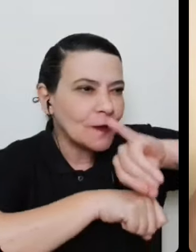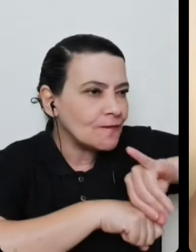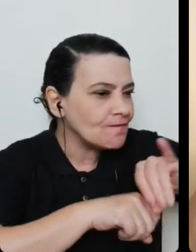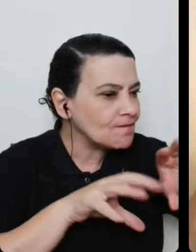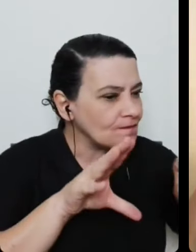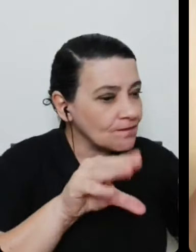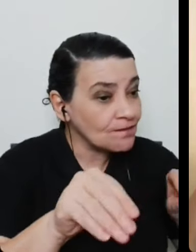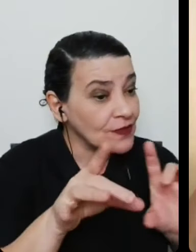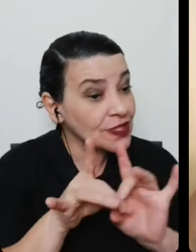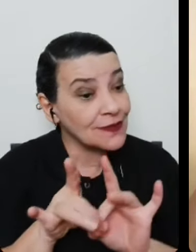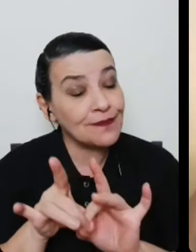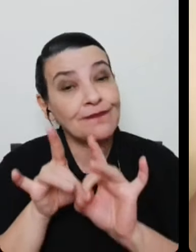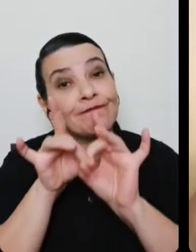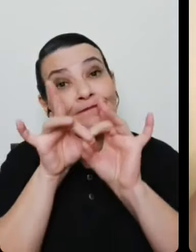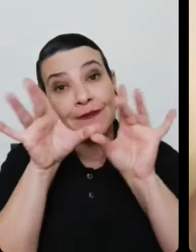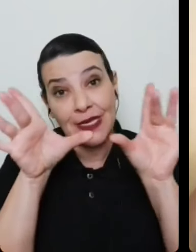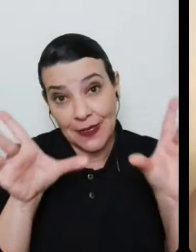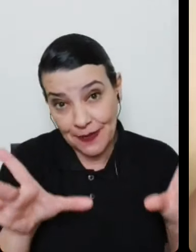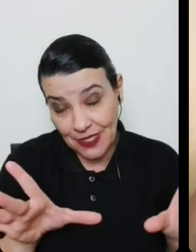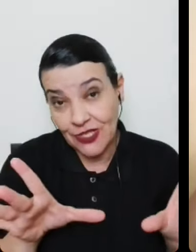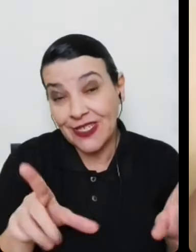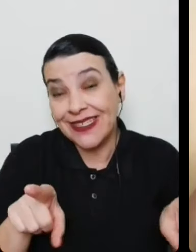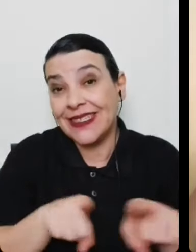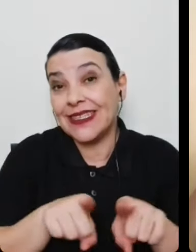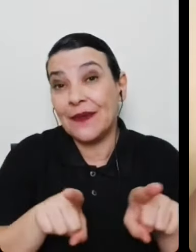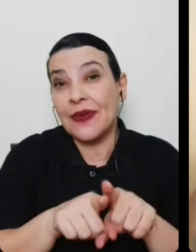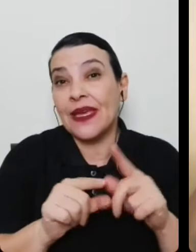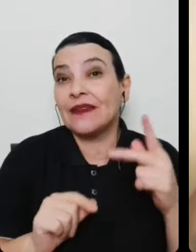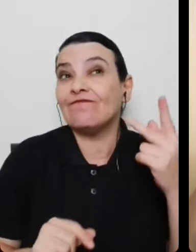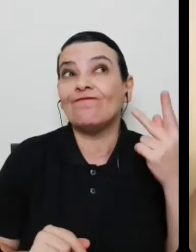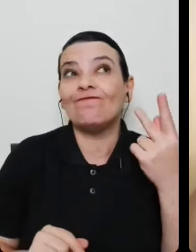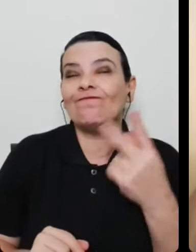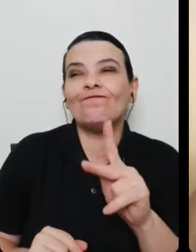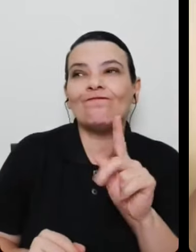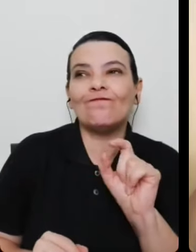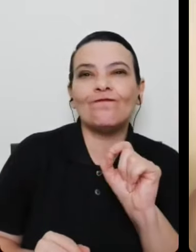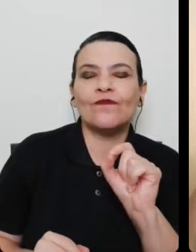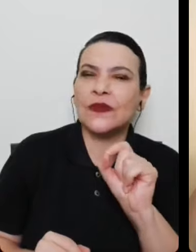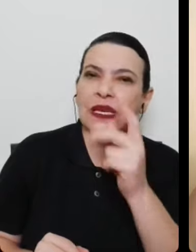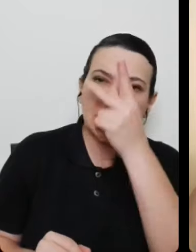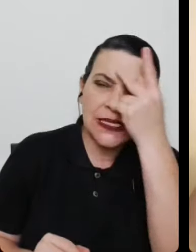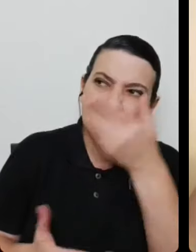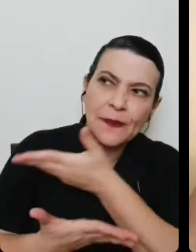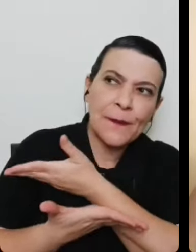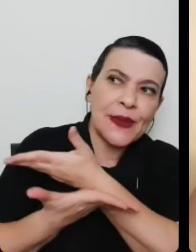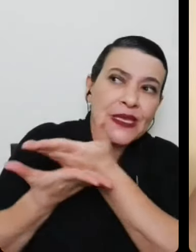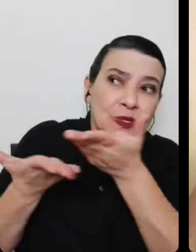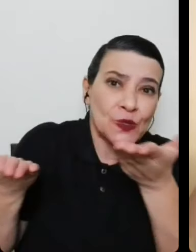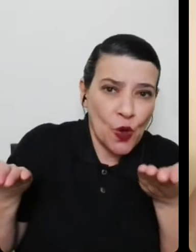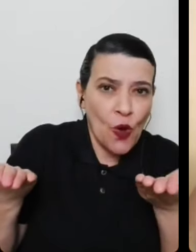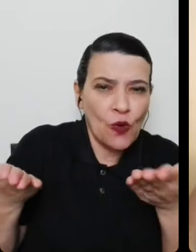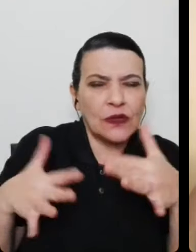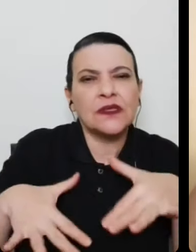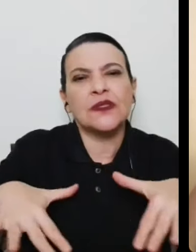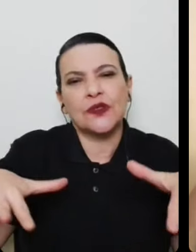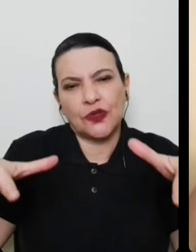de se permitir um pertencimento, de se permitir que que essas pessoas, nós,